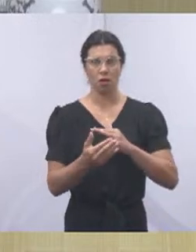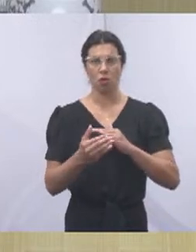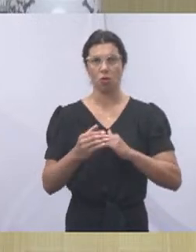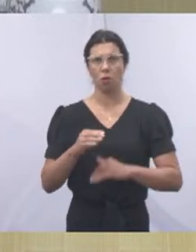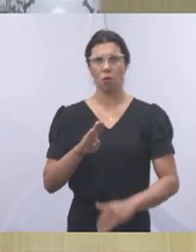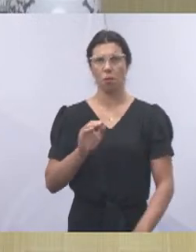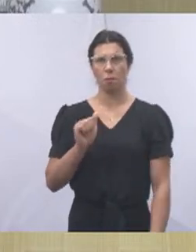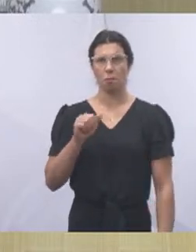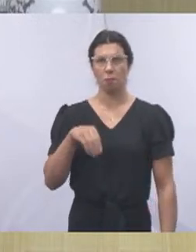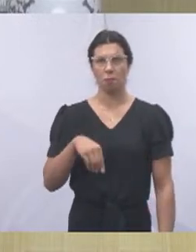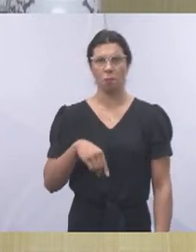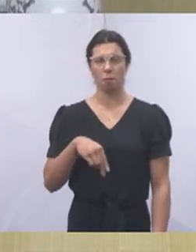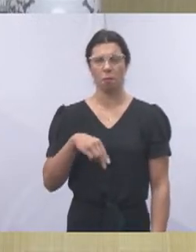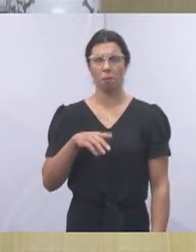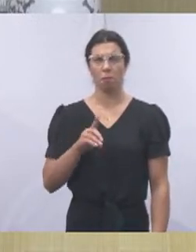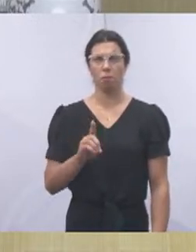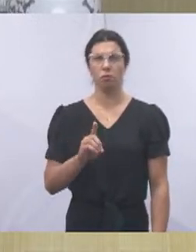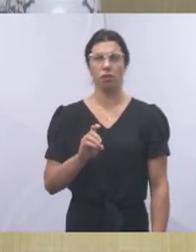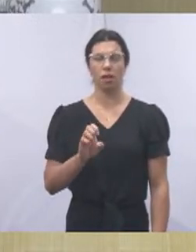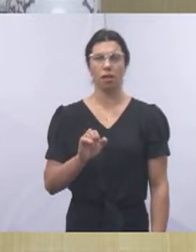Autoria, vereador Abner Rosa.